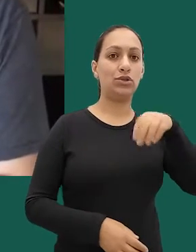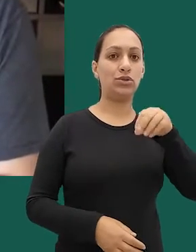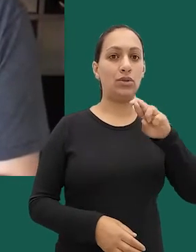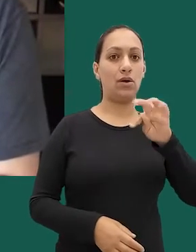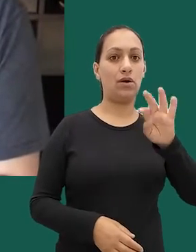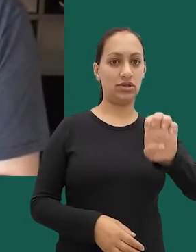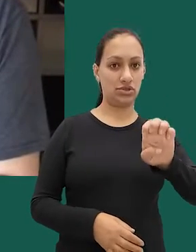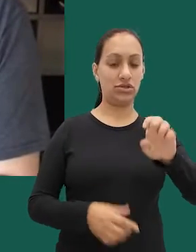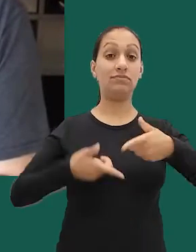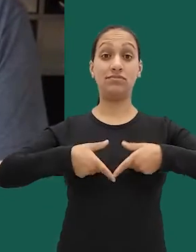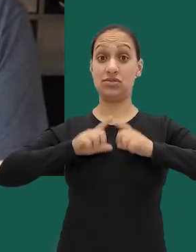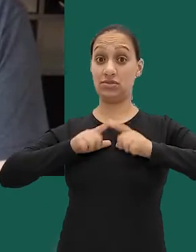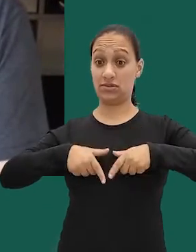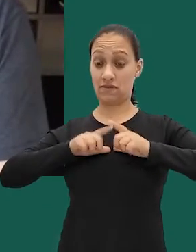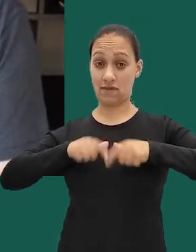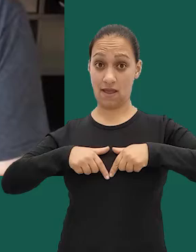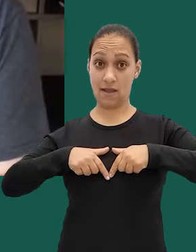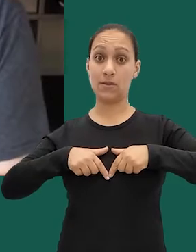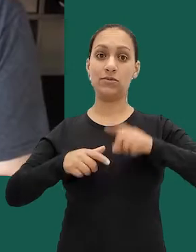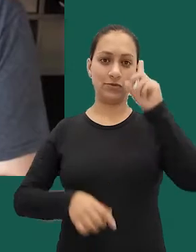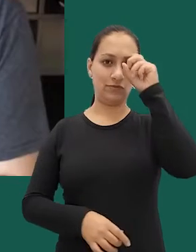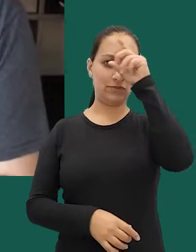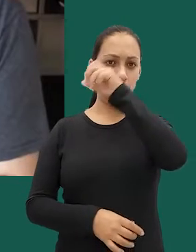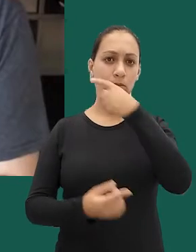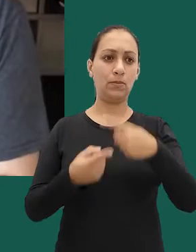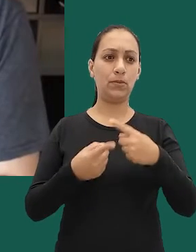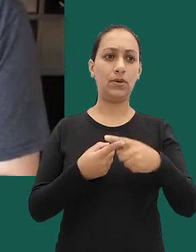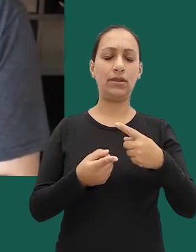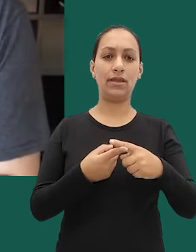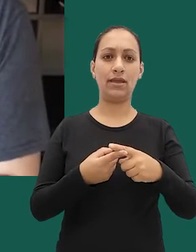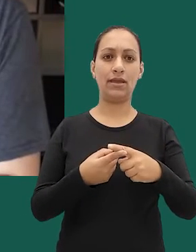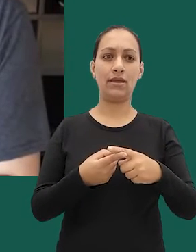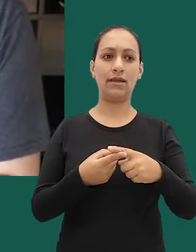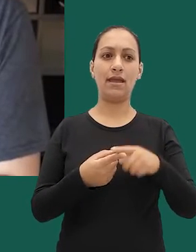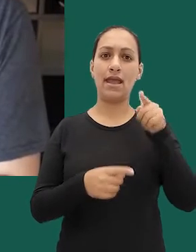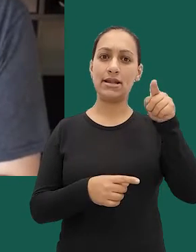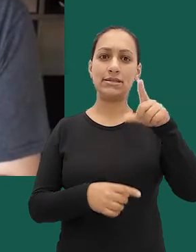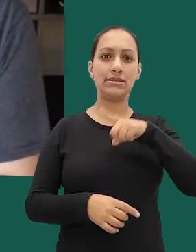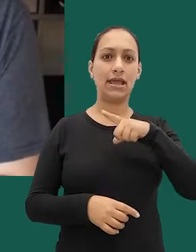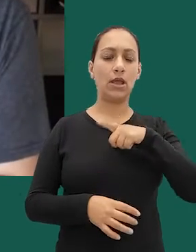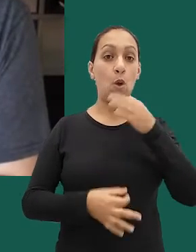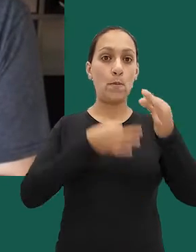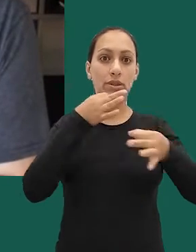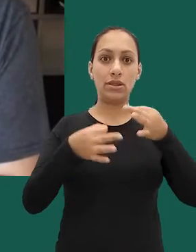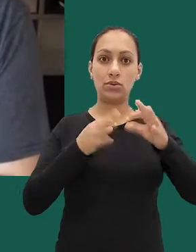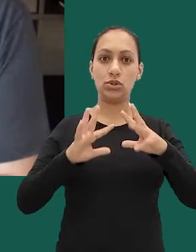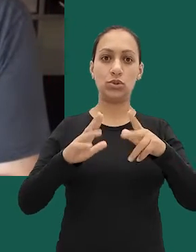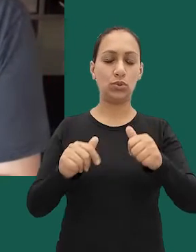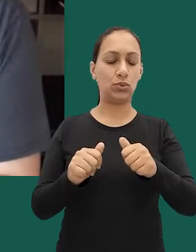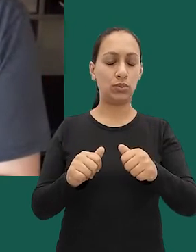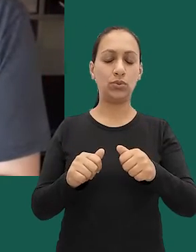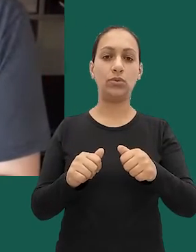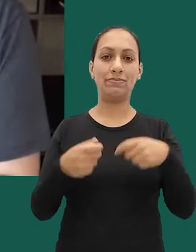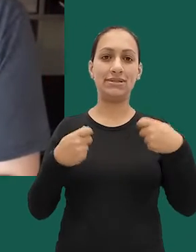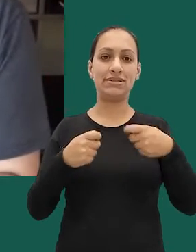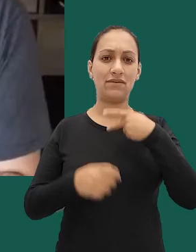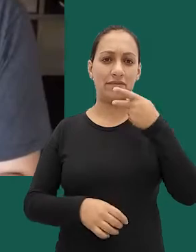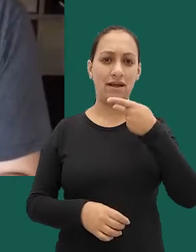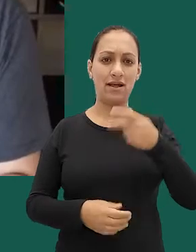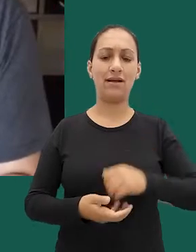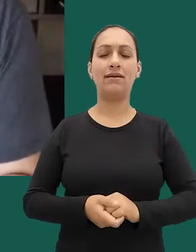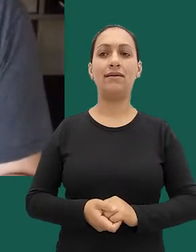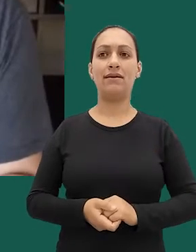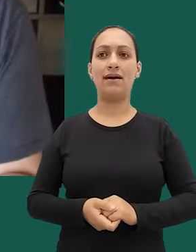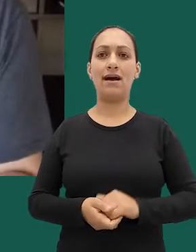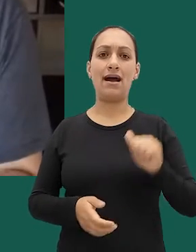A Israel é dificílimo, porque é como se fosse um brasileiro que tem opinião sobre tudo e tem que falar o tempo todo. E na Ásia também é difícil.